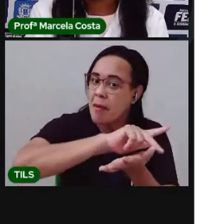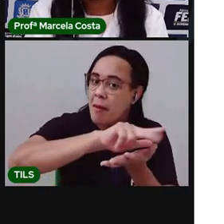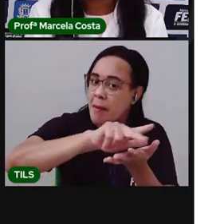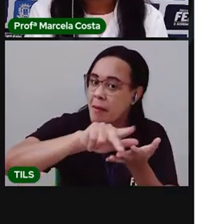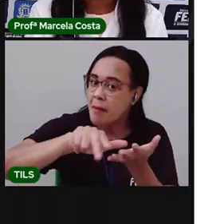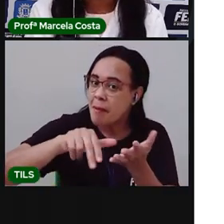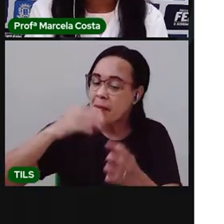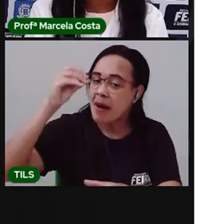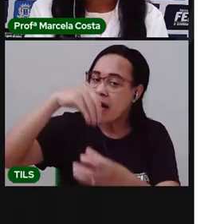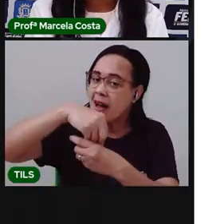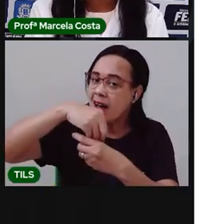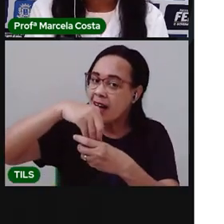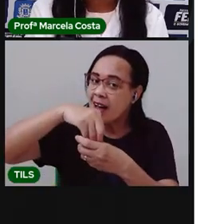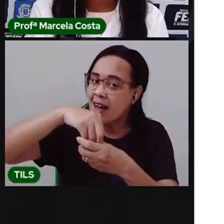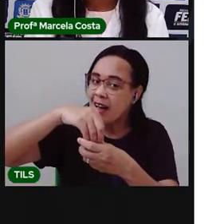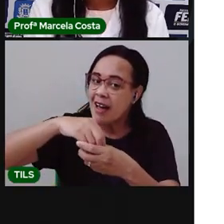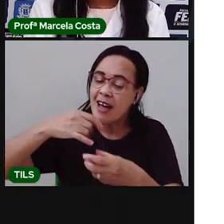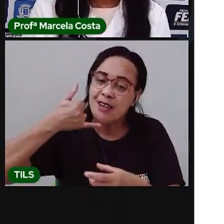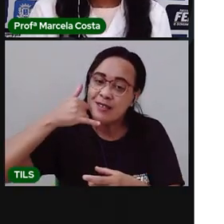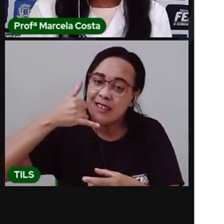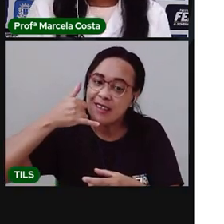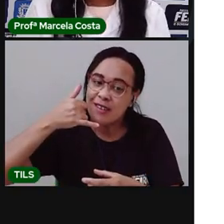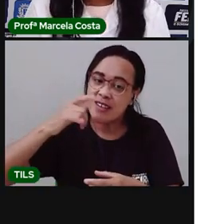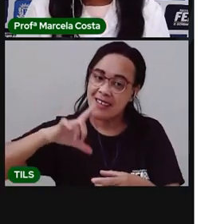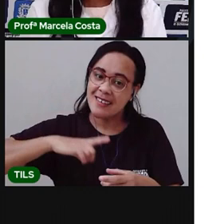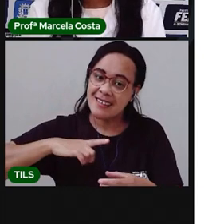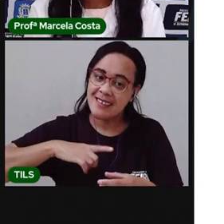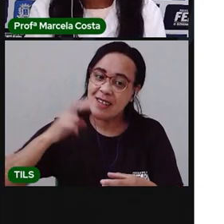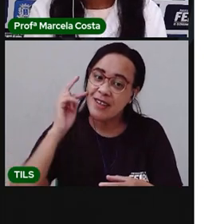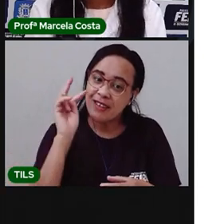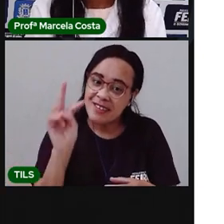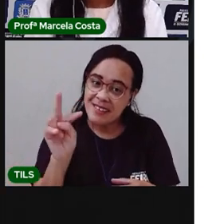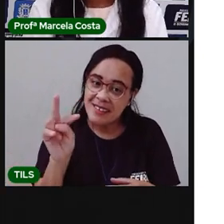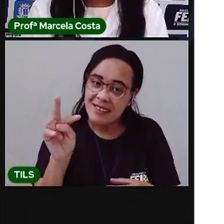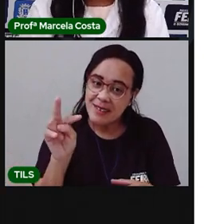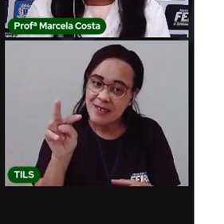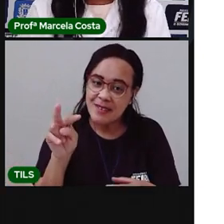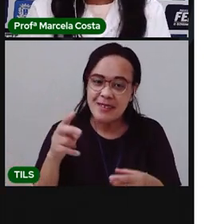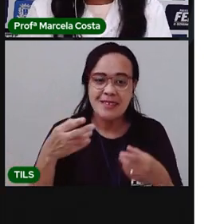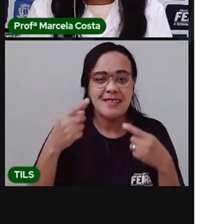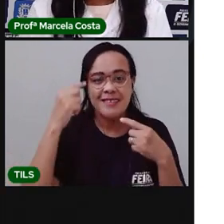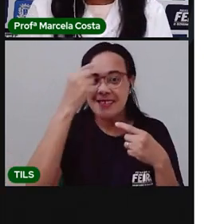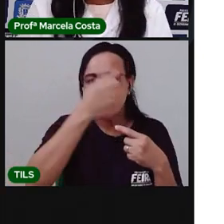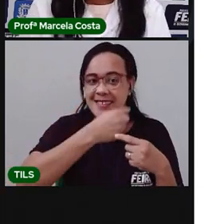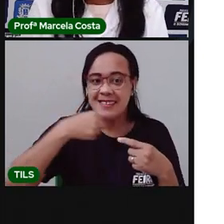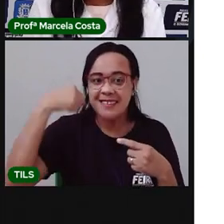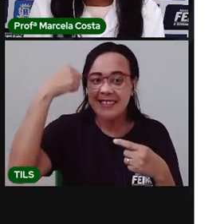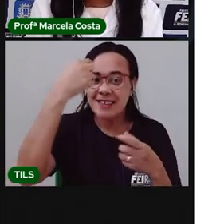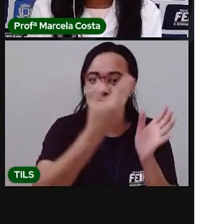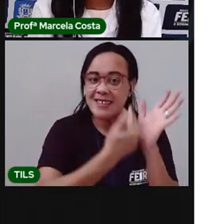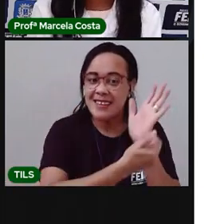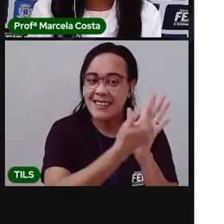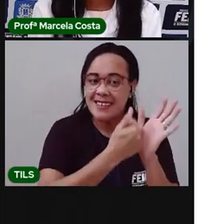expressar emoções. Olha essa carinha aqui. Está demonstrando o quê?